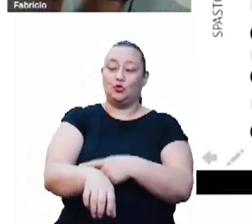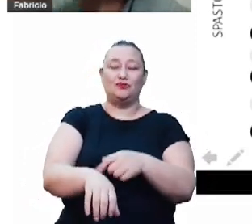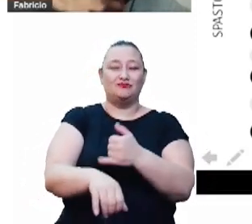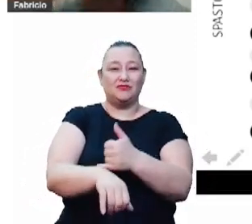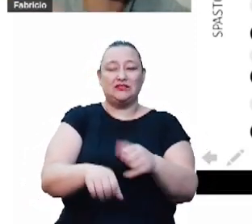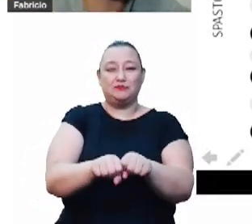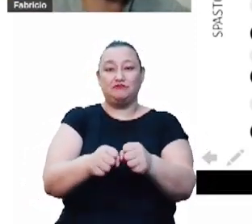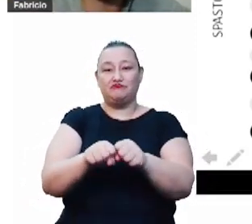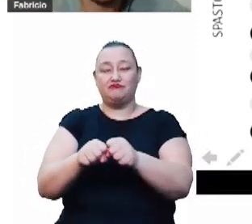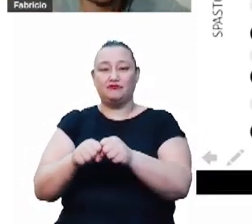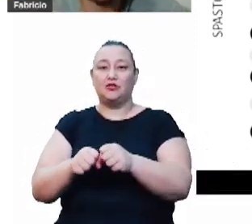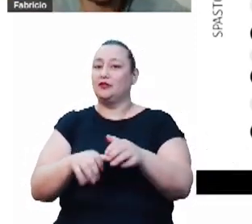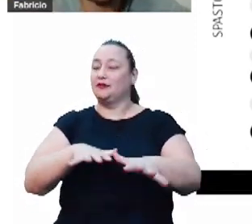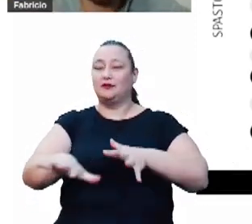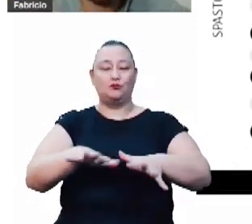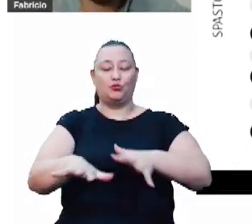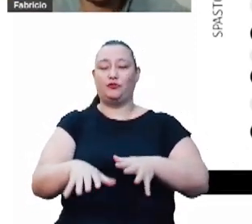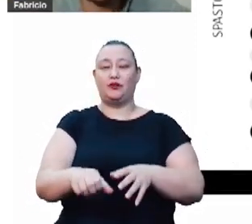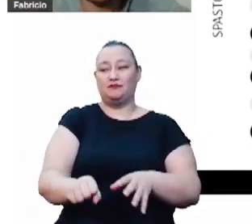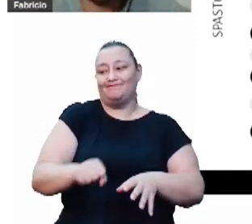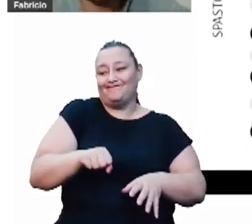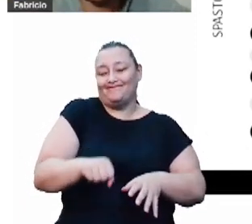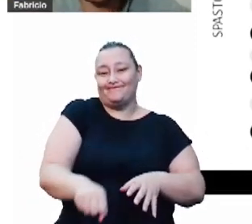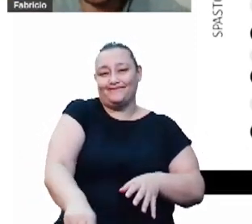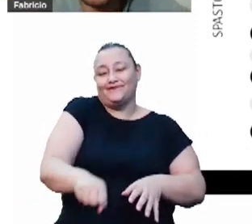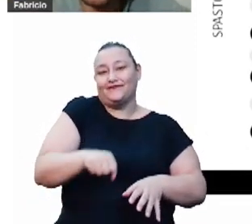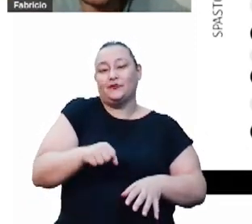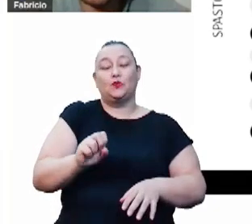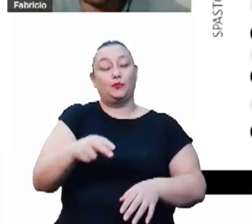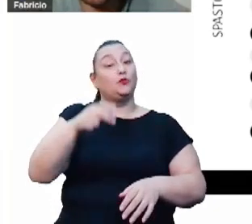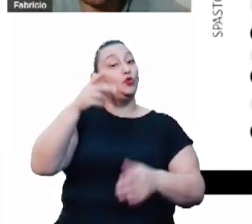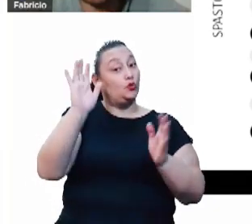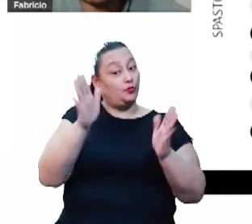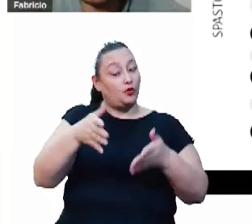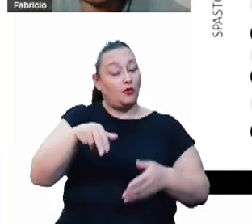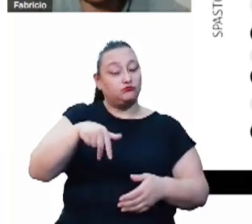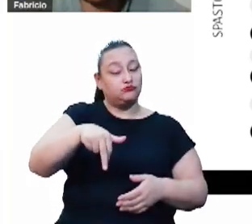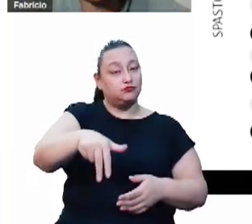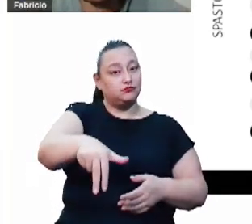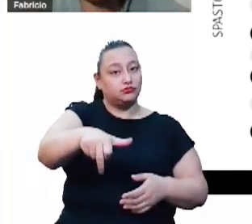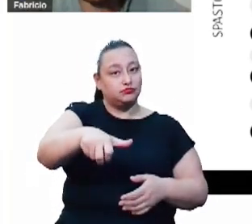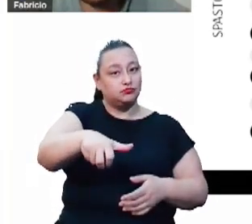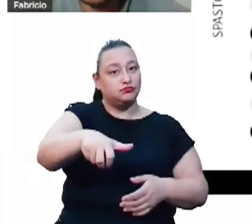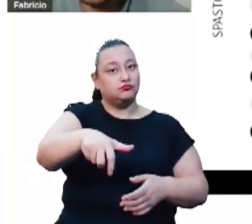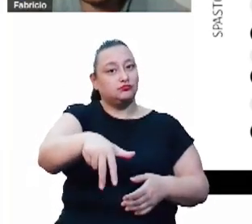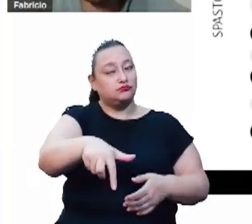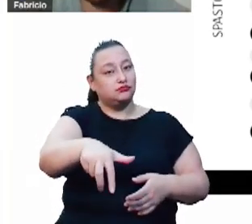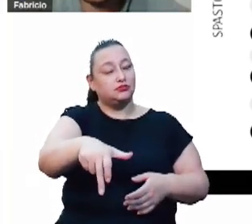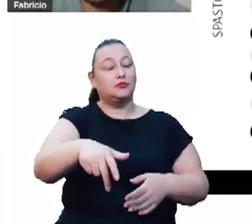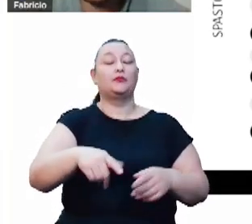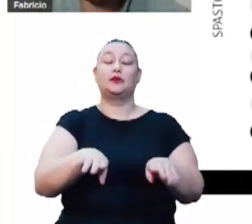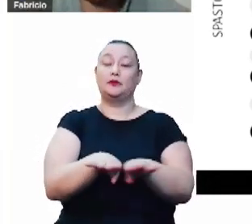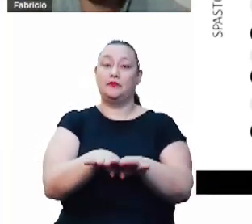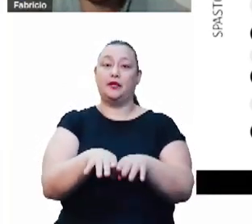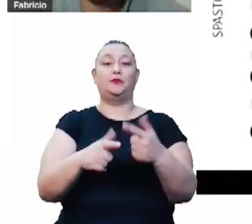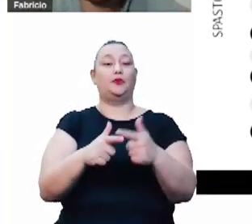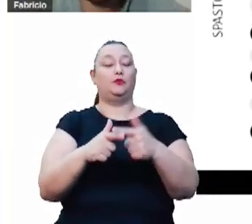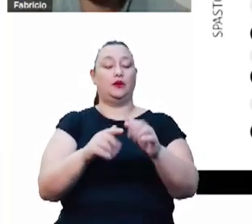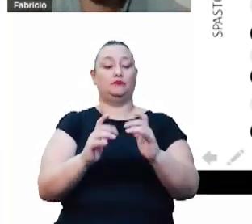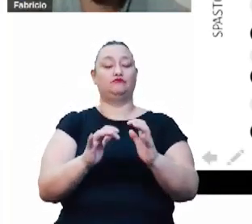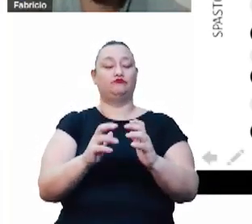seja, a pessoa perdeu a mobilidade daquela articulação porque o tendão ficou contraído, demência,